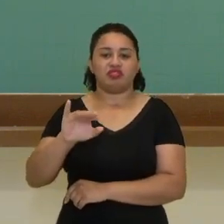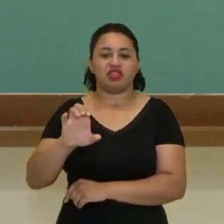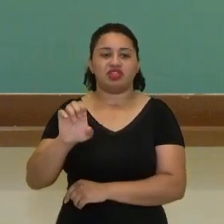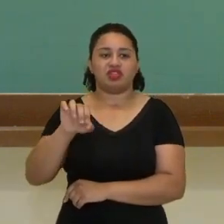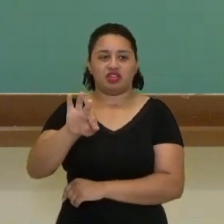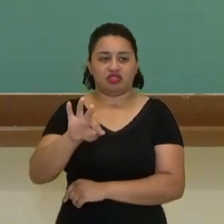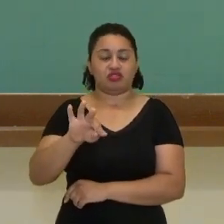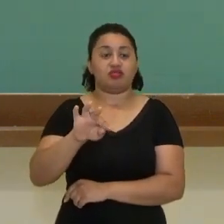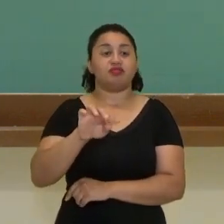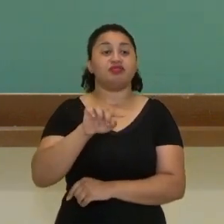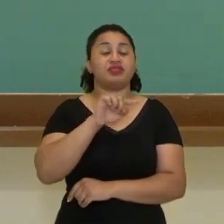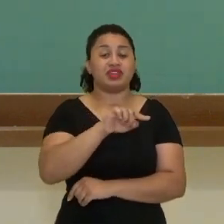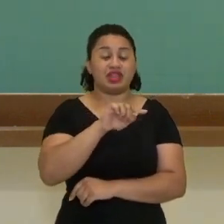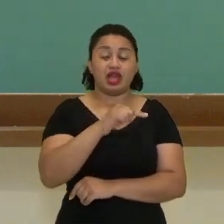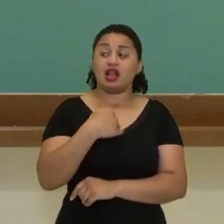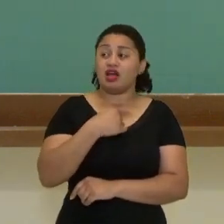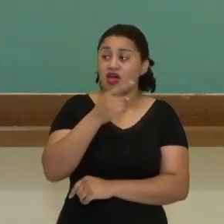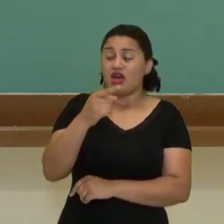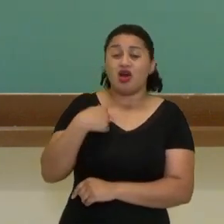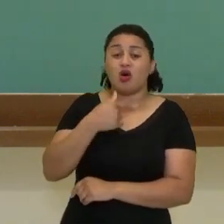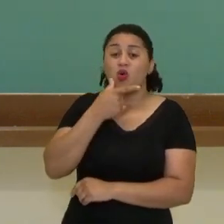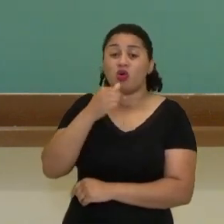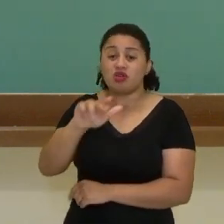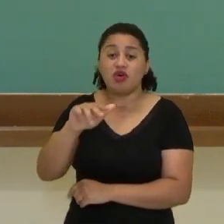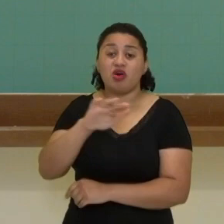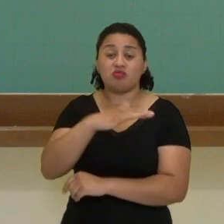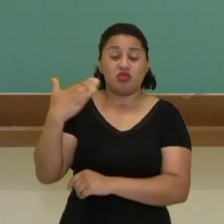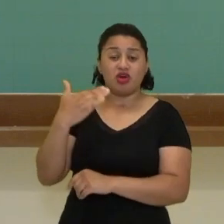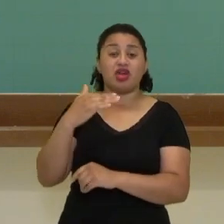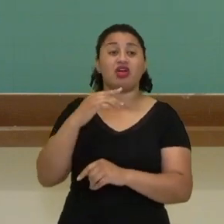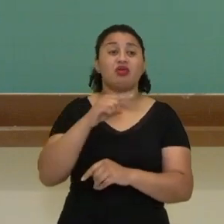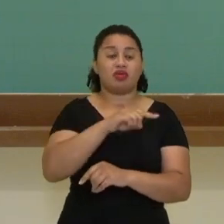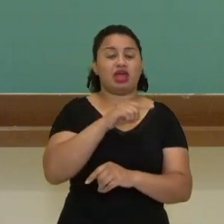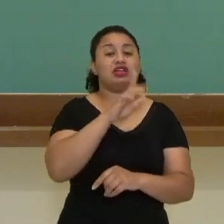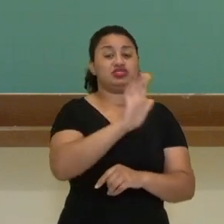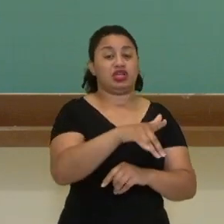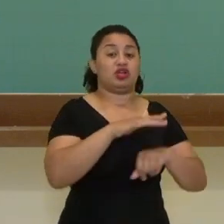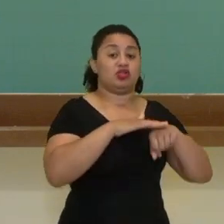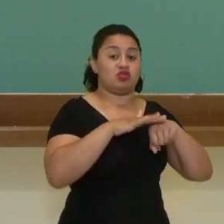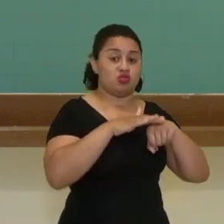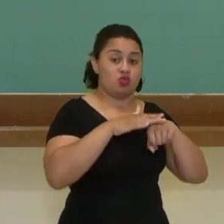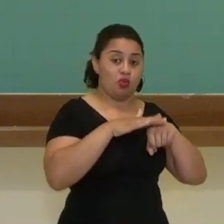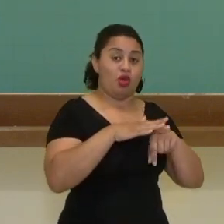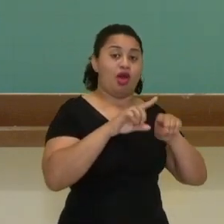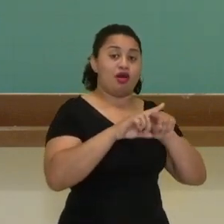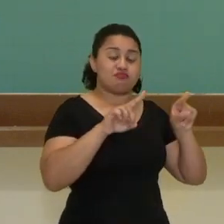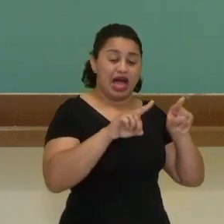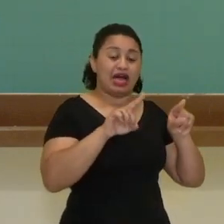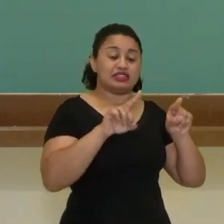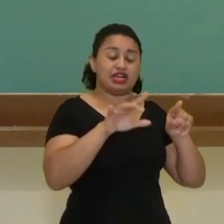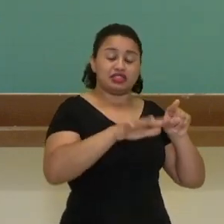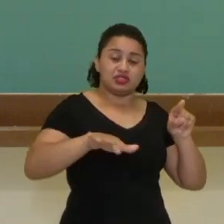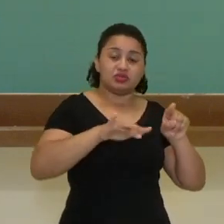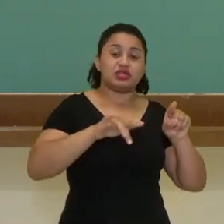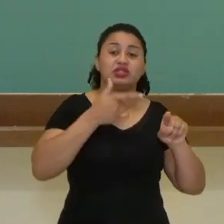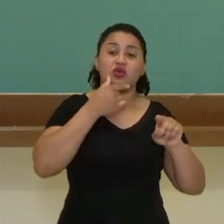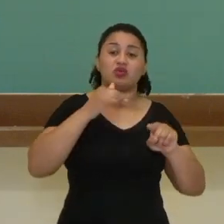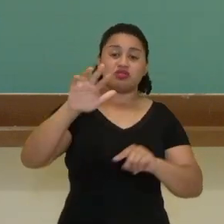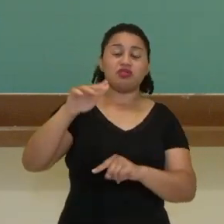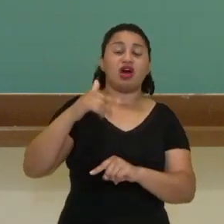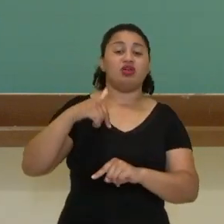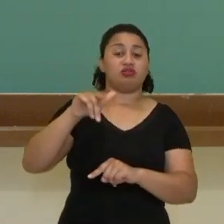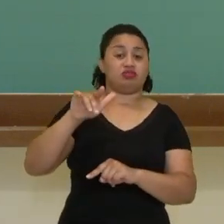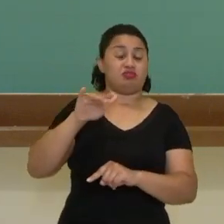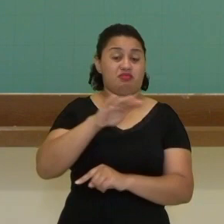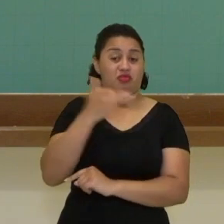de um ano, Theo também veio a morrer. Né? Theo já estava doente, mas a ocasião da morte do irmão mais velho dele, que